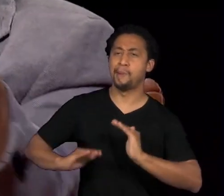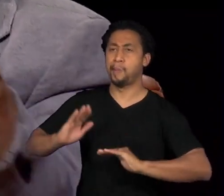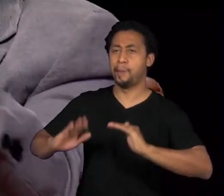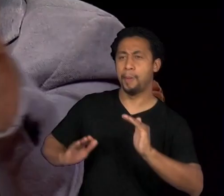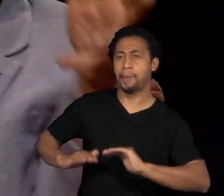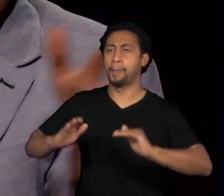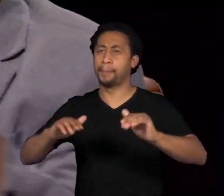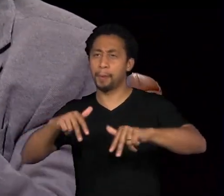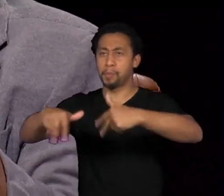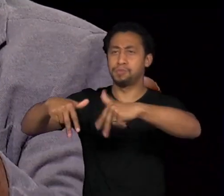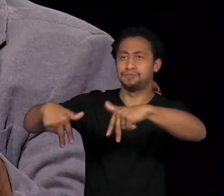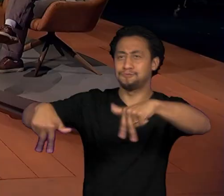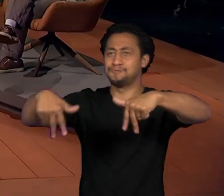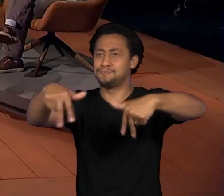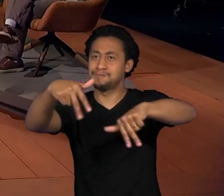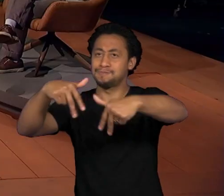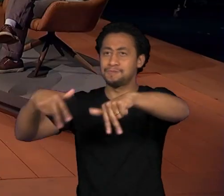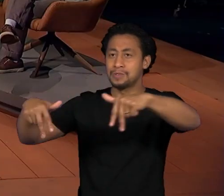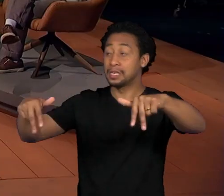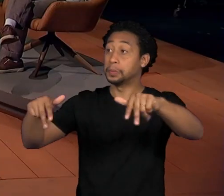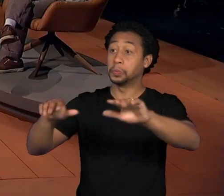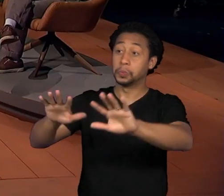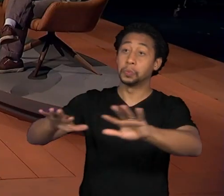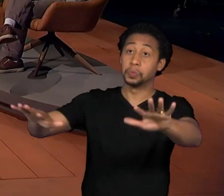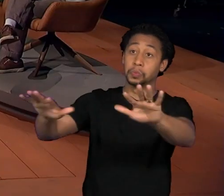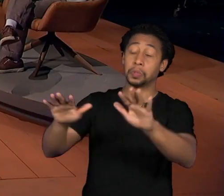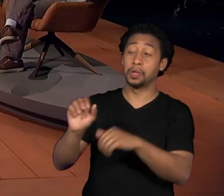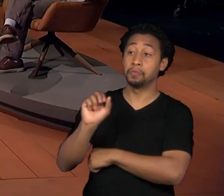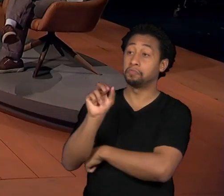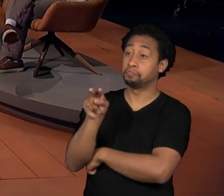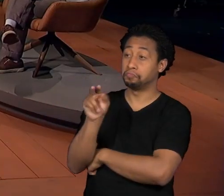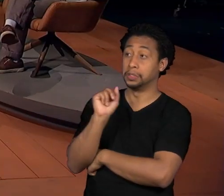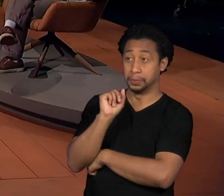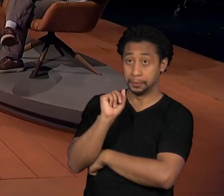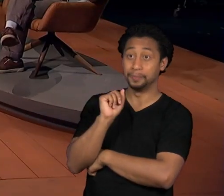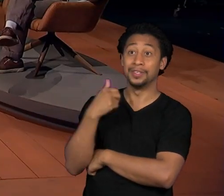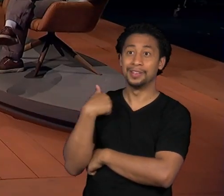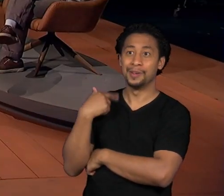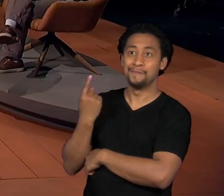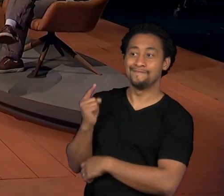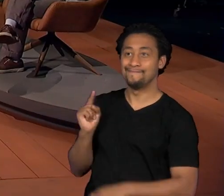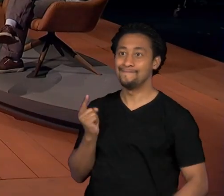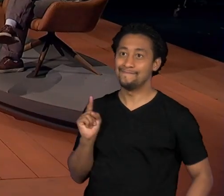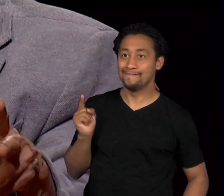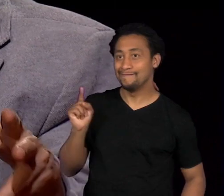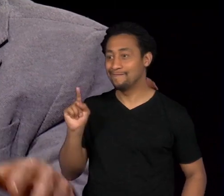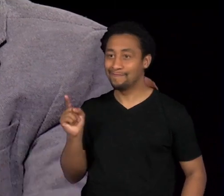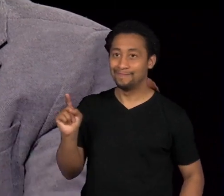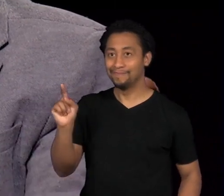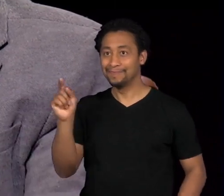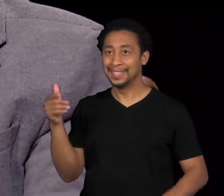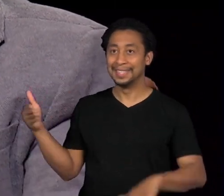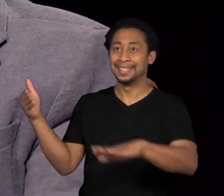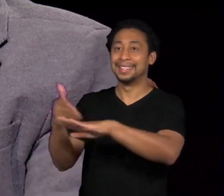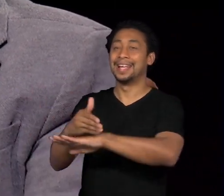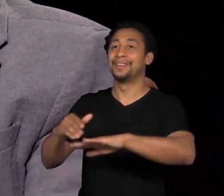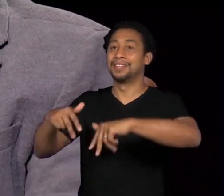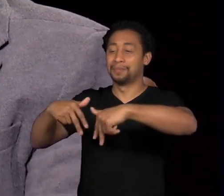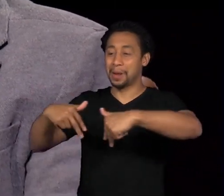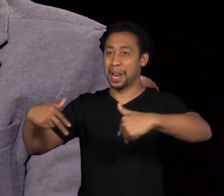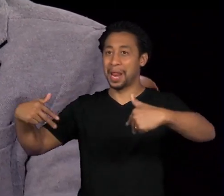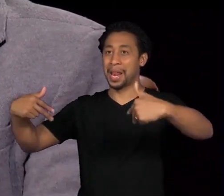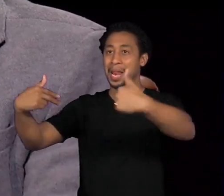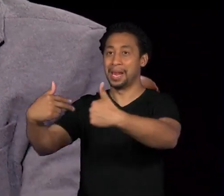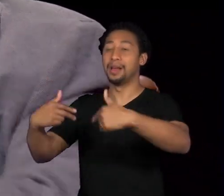dança só dos homens dançando né então eu ia por meio do da daquela roda de dança dos homens e Rosane